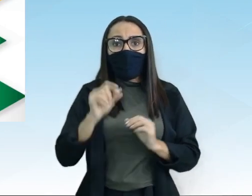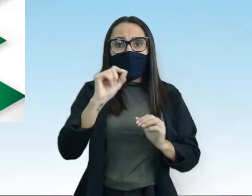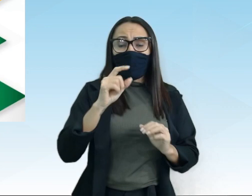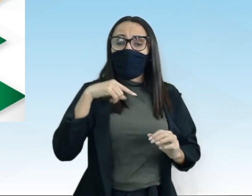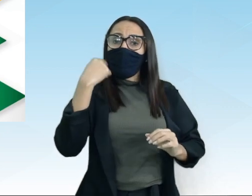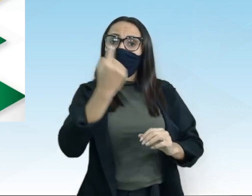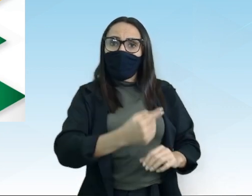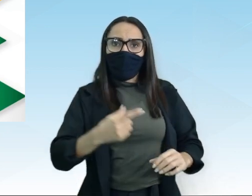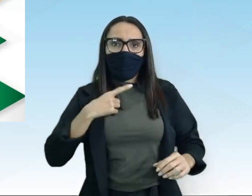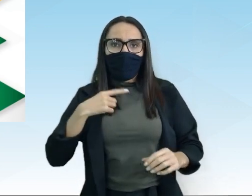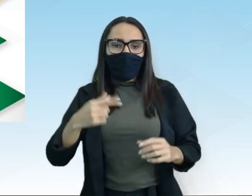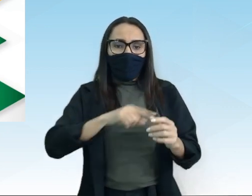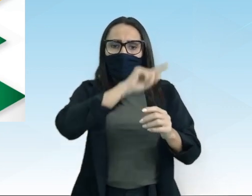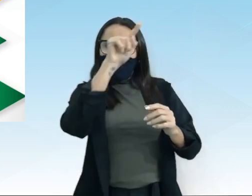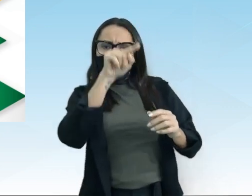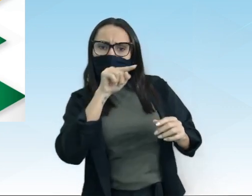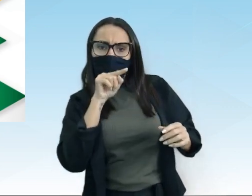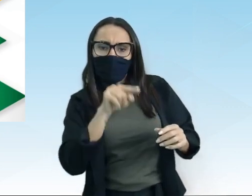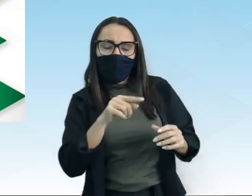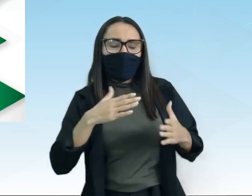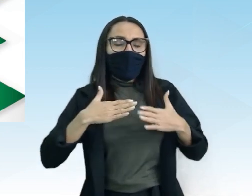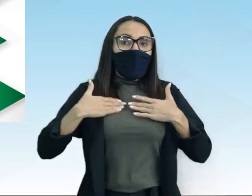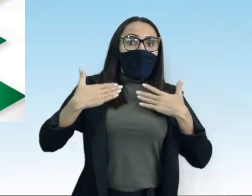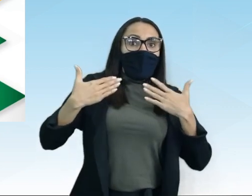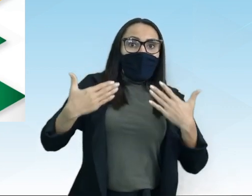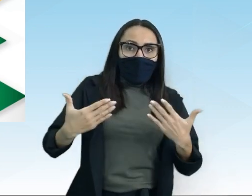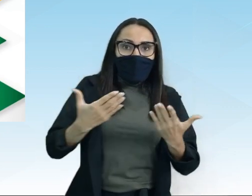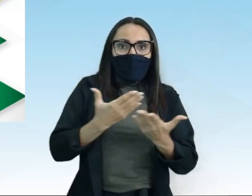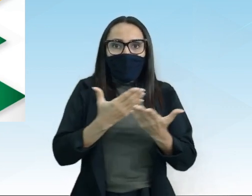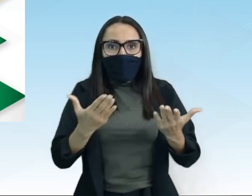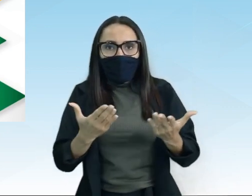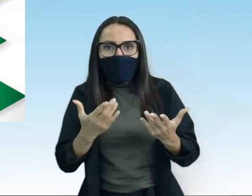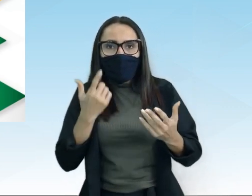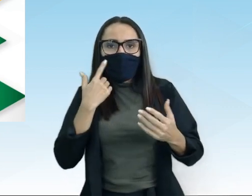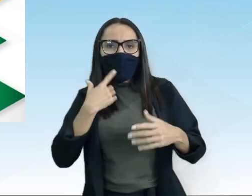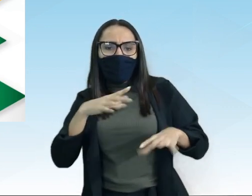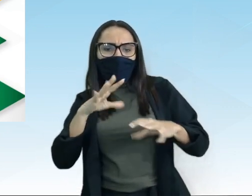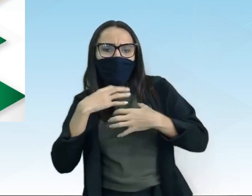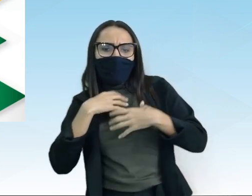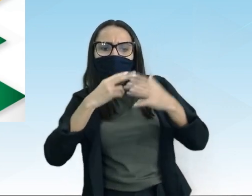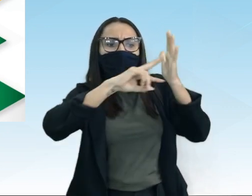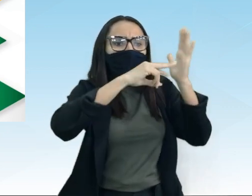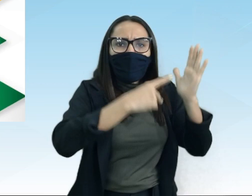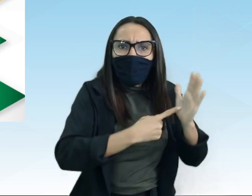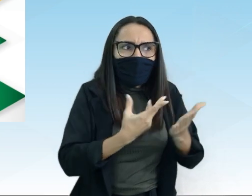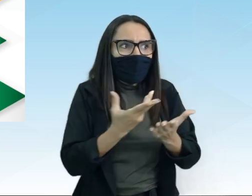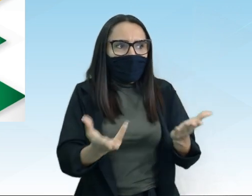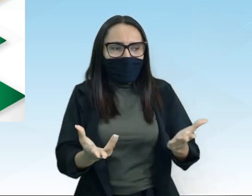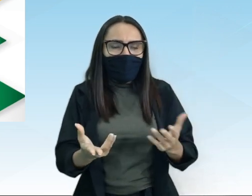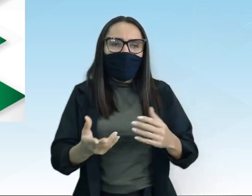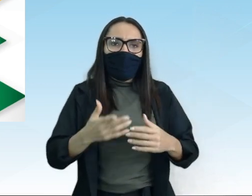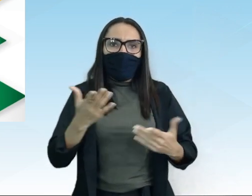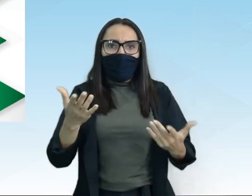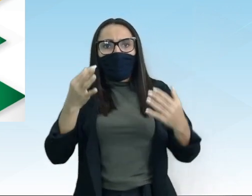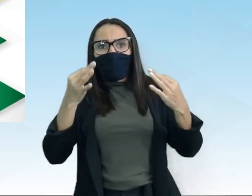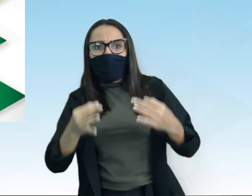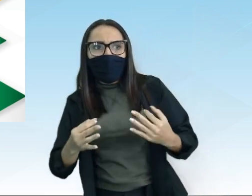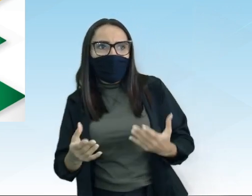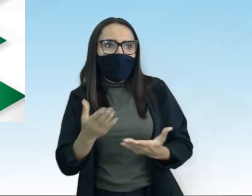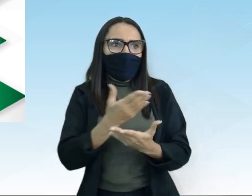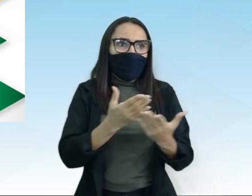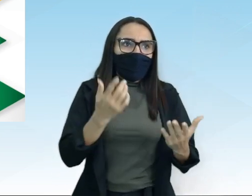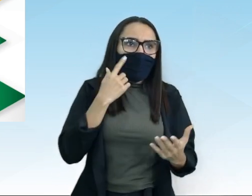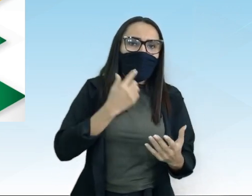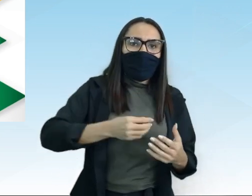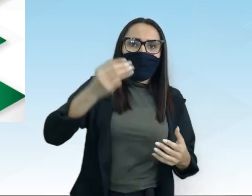nós temos da exclamação, o papel dessa exclamação, o sentido que ela provoca, justamente, olha aí,